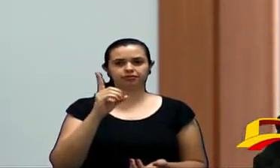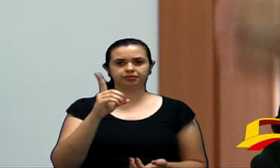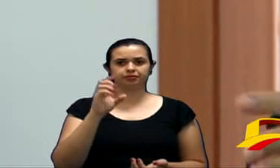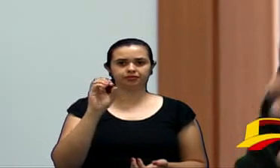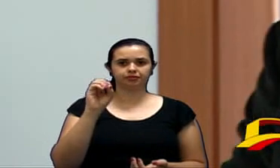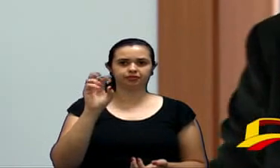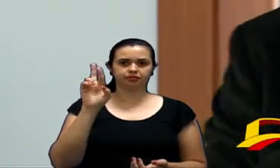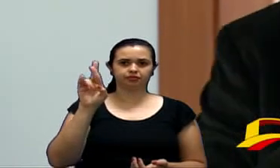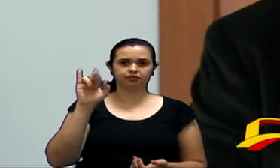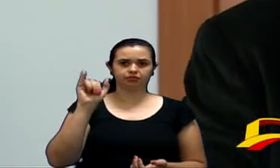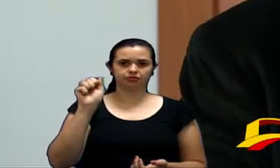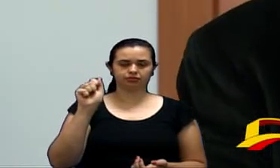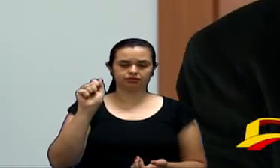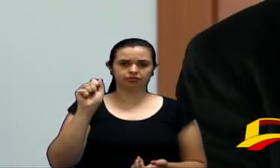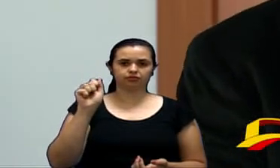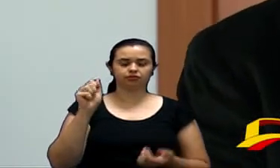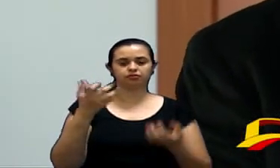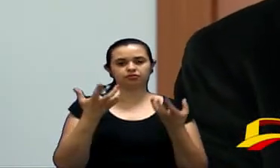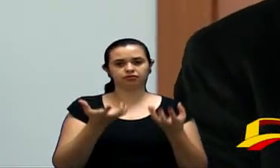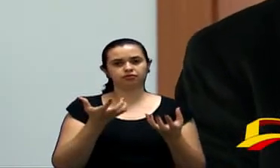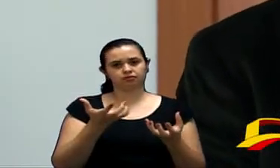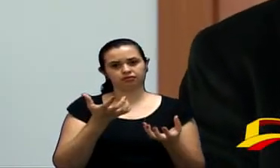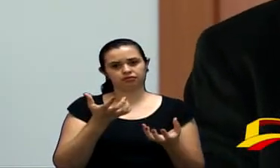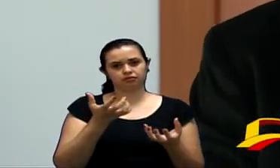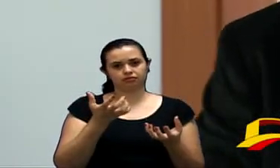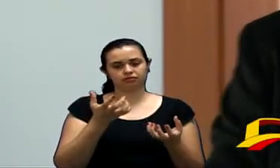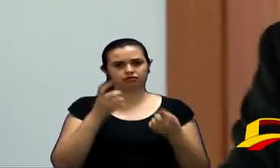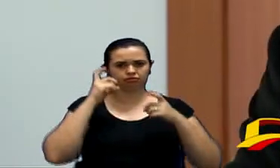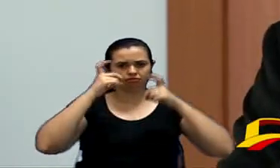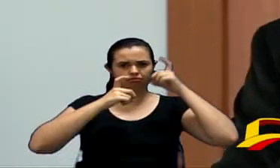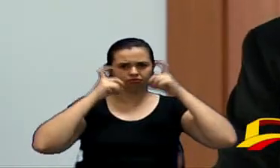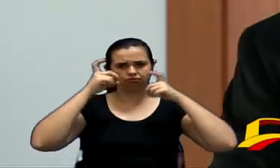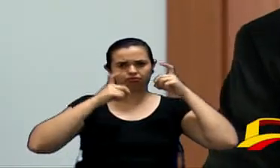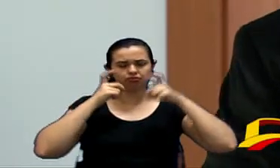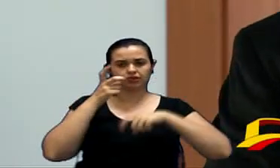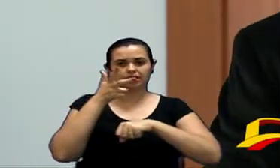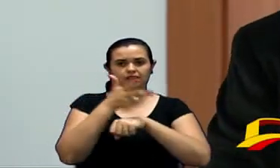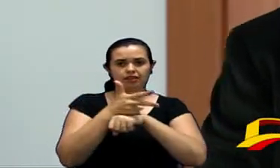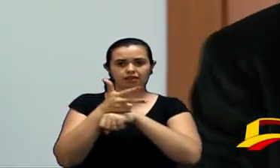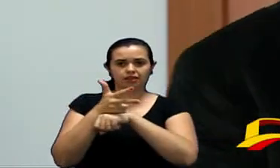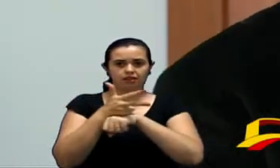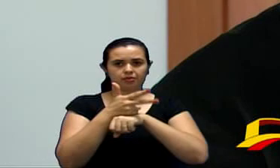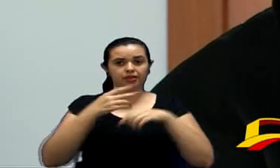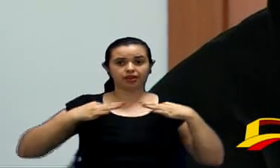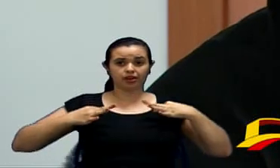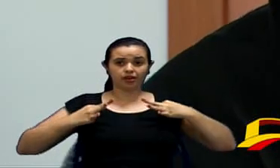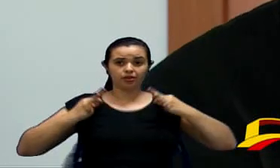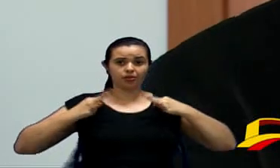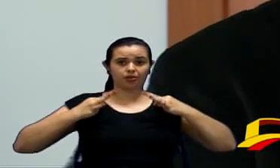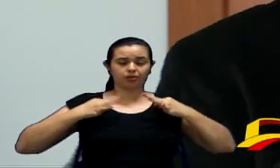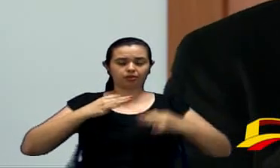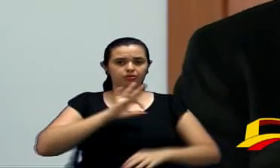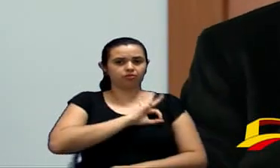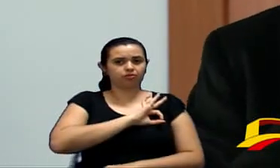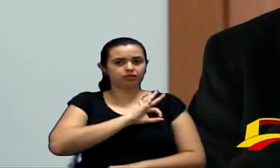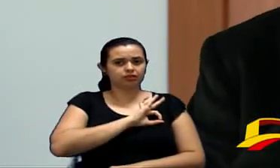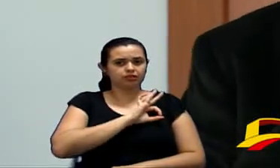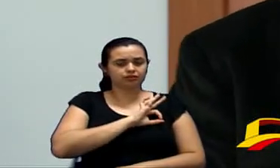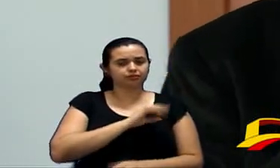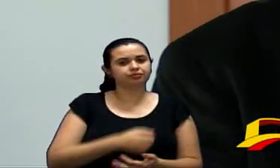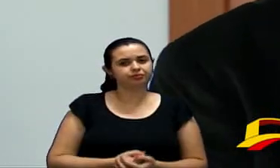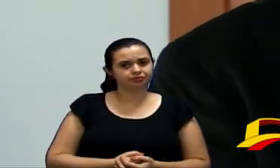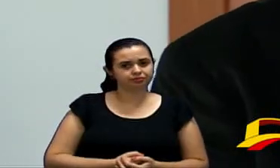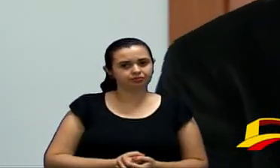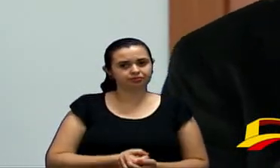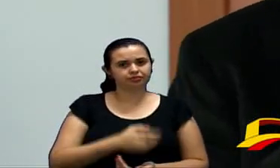colocar câmera nas fardas dos policiais. A preocupação que ele tem e a promessa que ele fez lá atrás, dizendo que daria aos